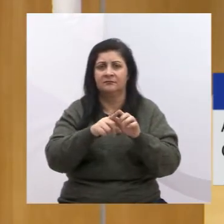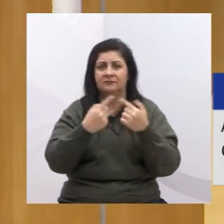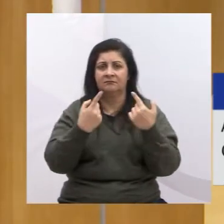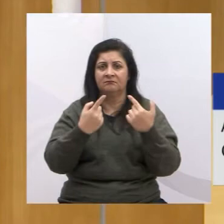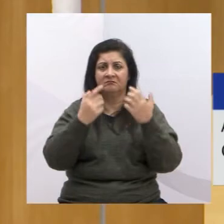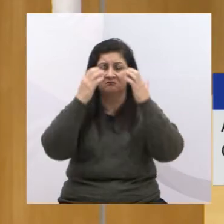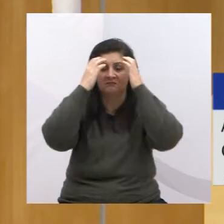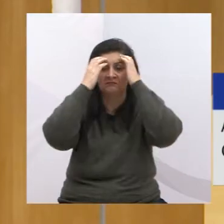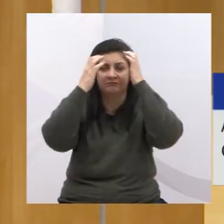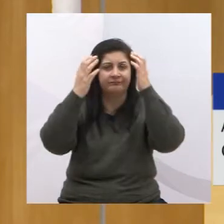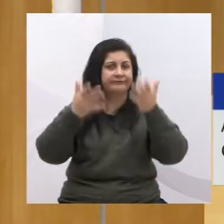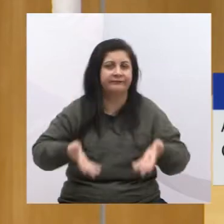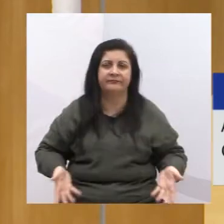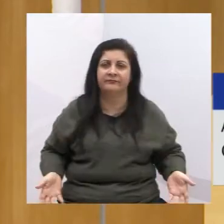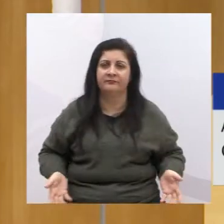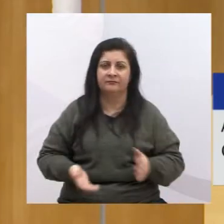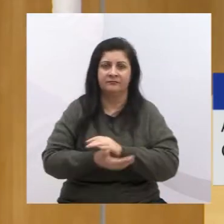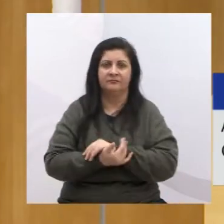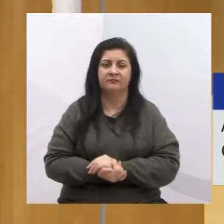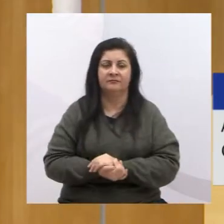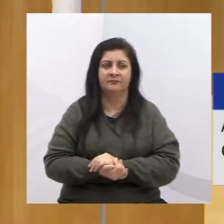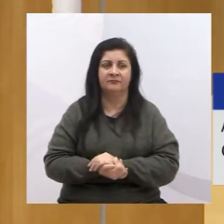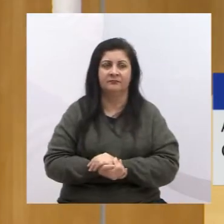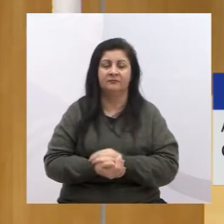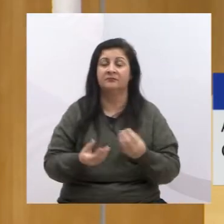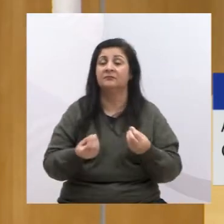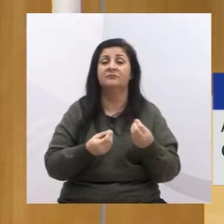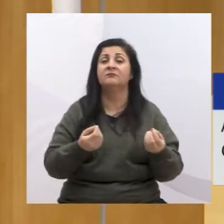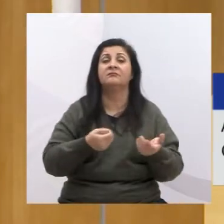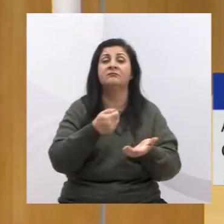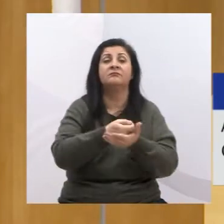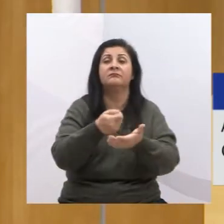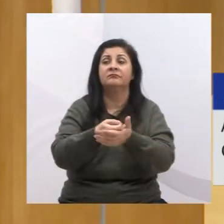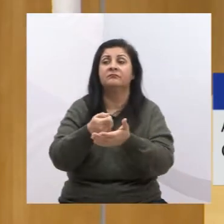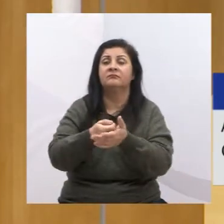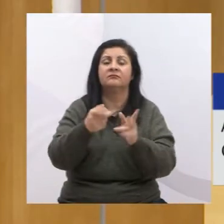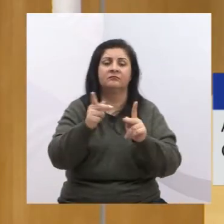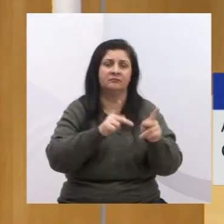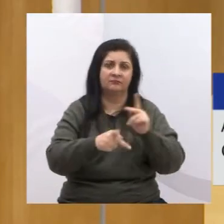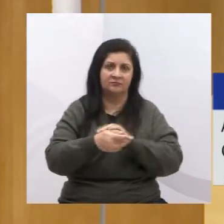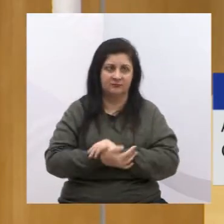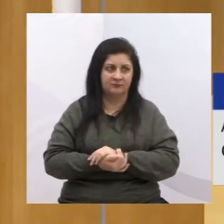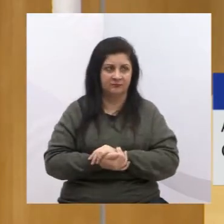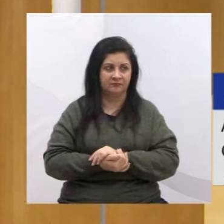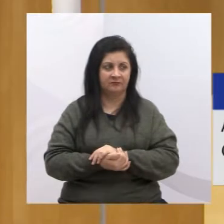cumprida para quem cumprir primeiro. Como que eu vou cobrar do munícipe na rua?